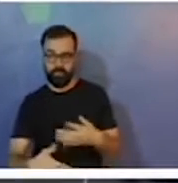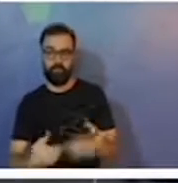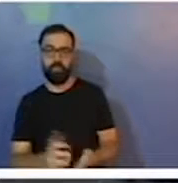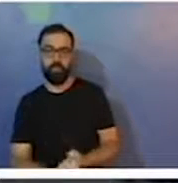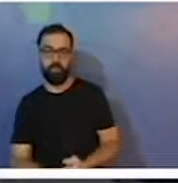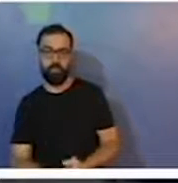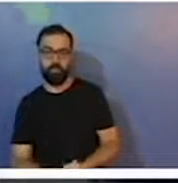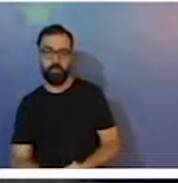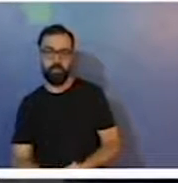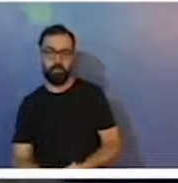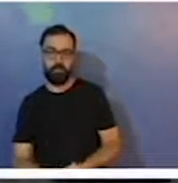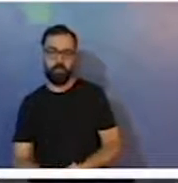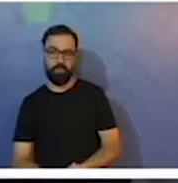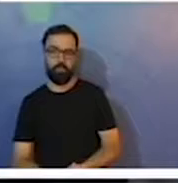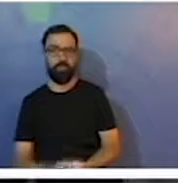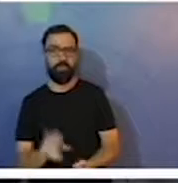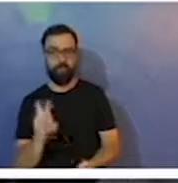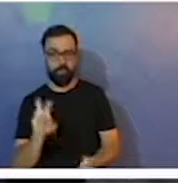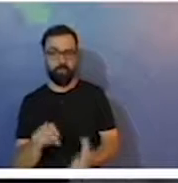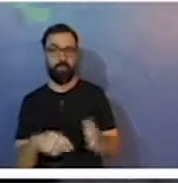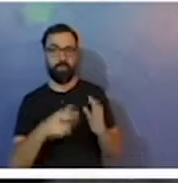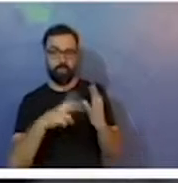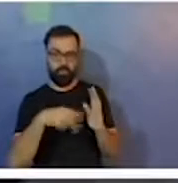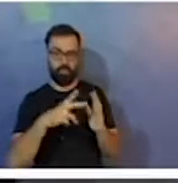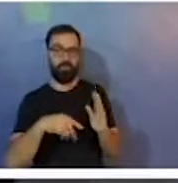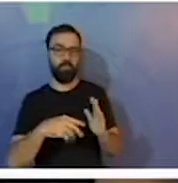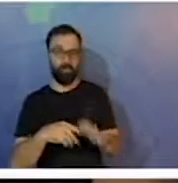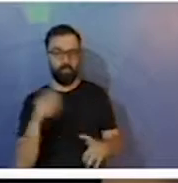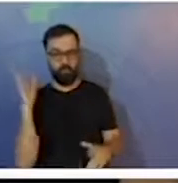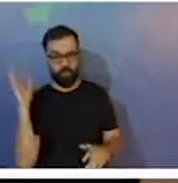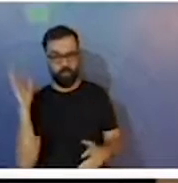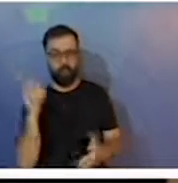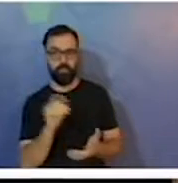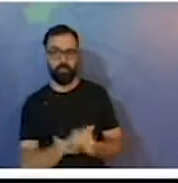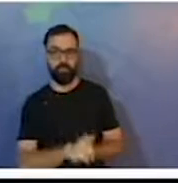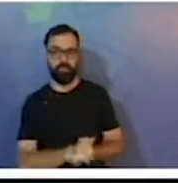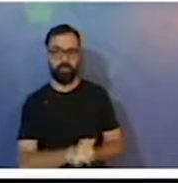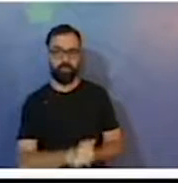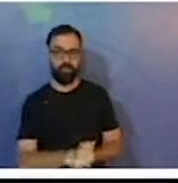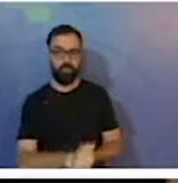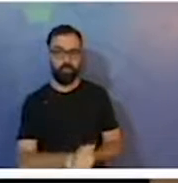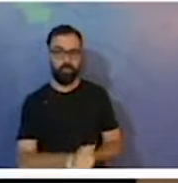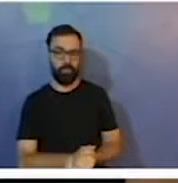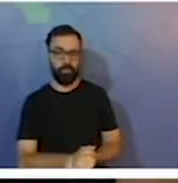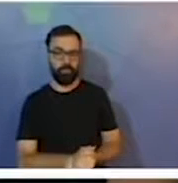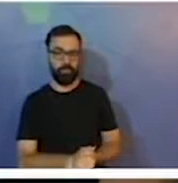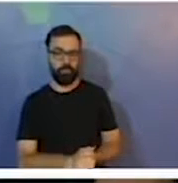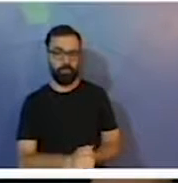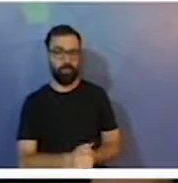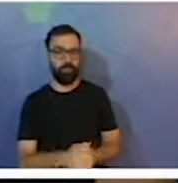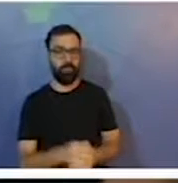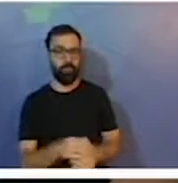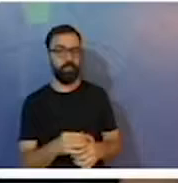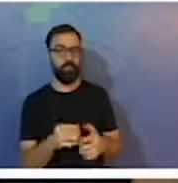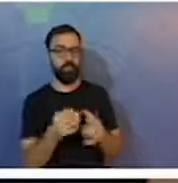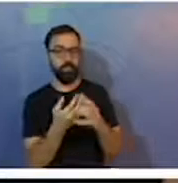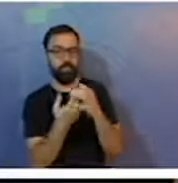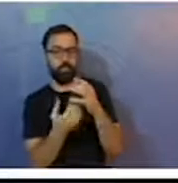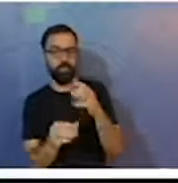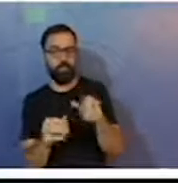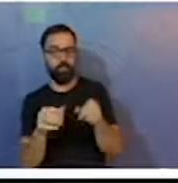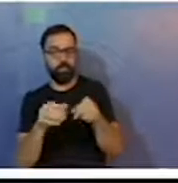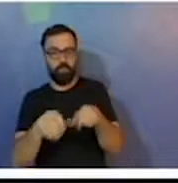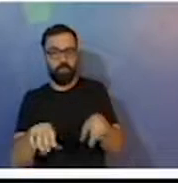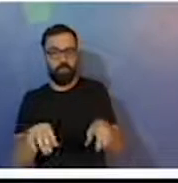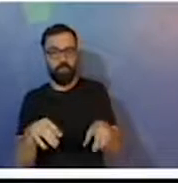continuando Releia um trecho do texto colar de cartas jogo esvaziar um ovo sem